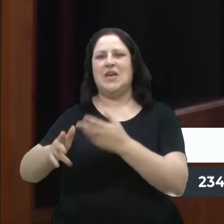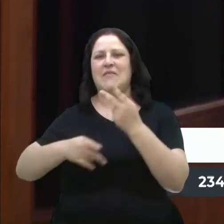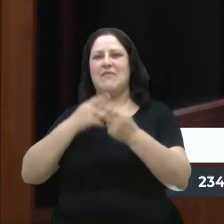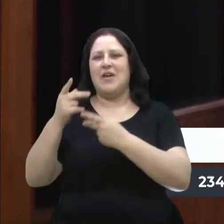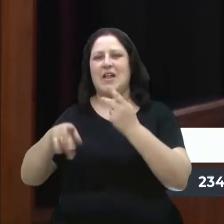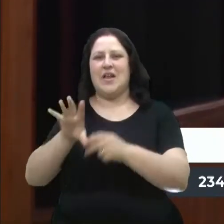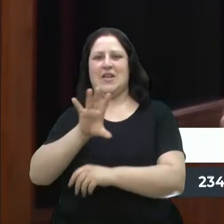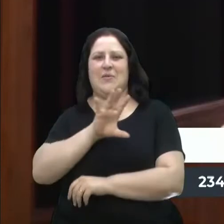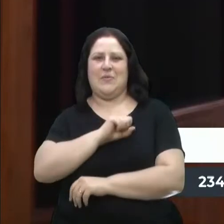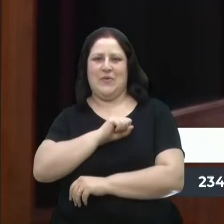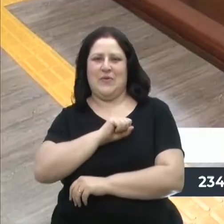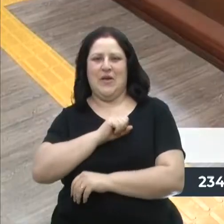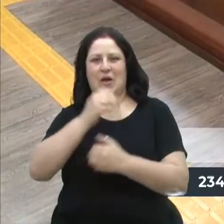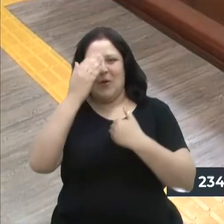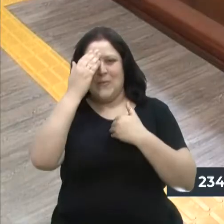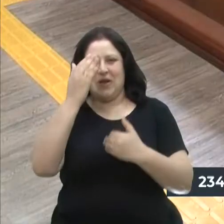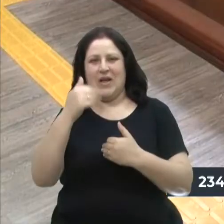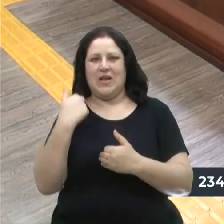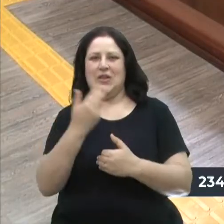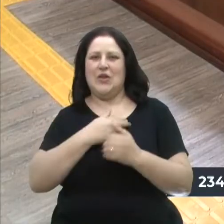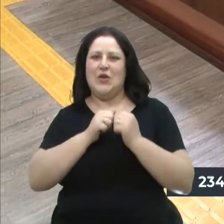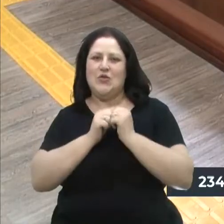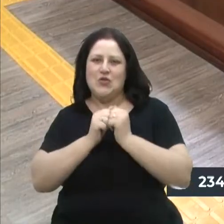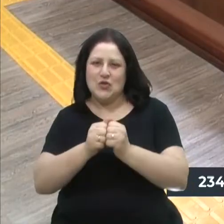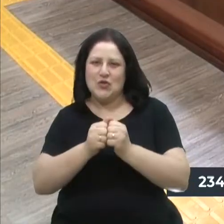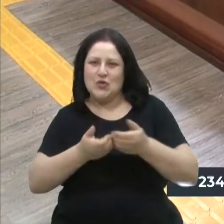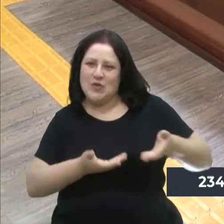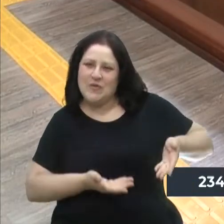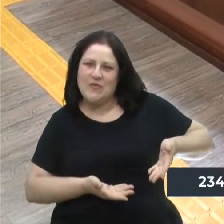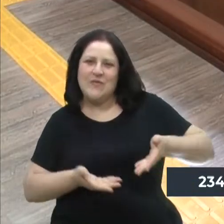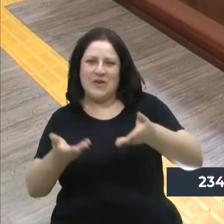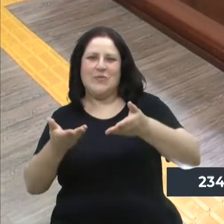obrigado vamos juntos parabéns e um abraço